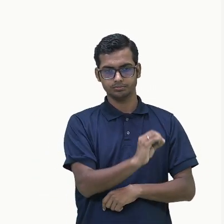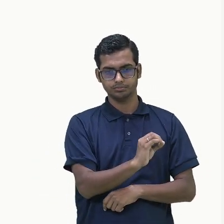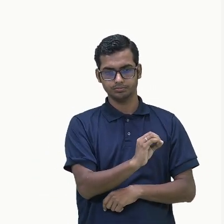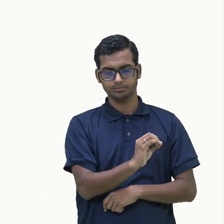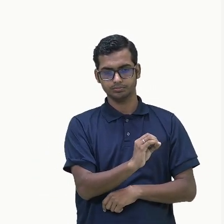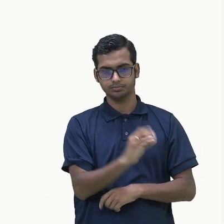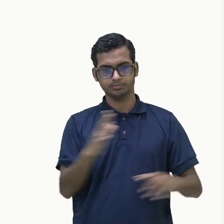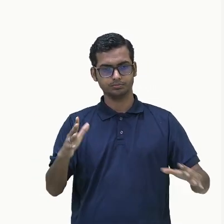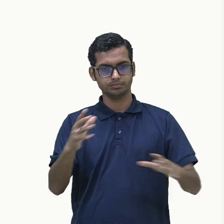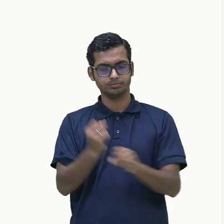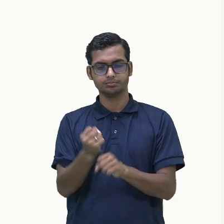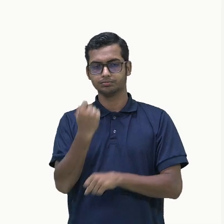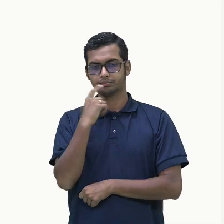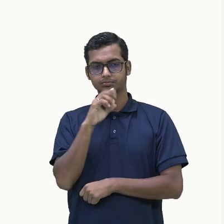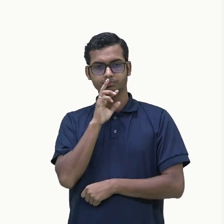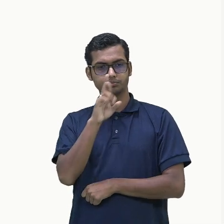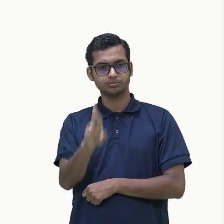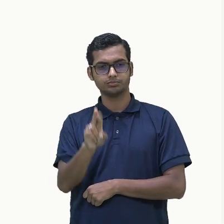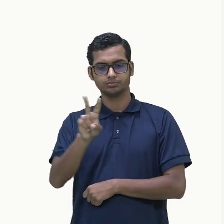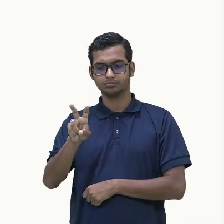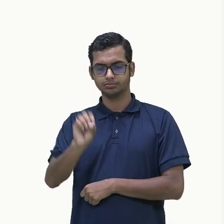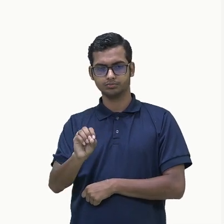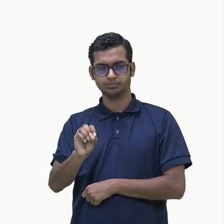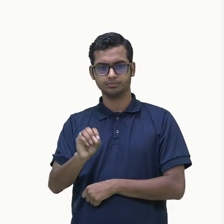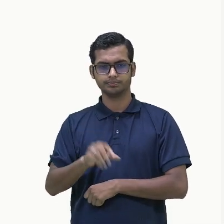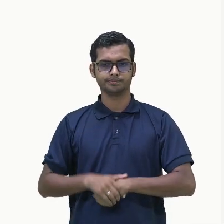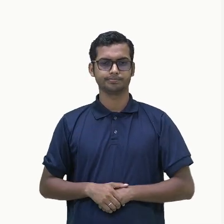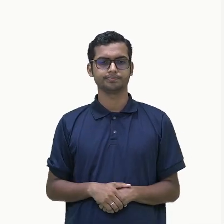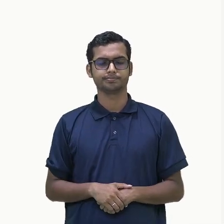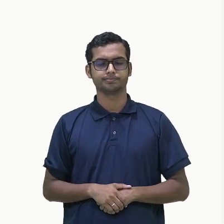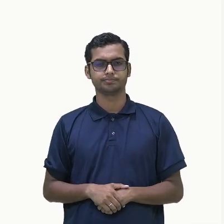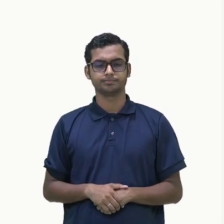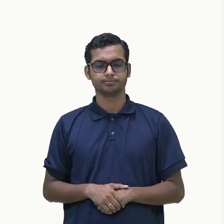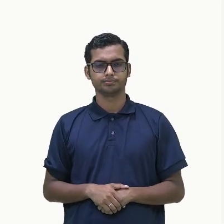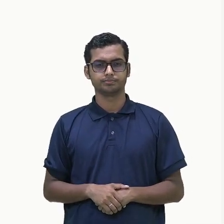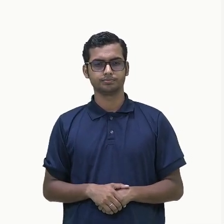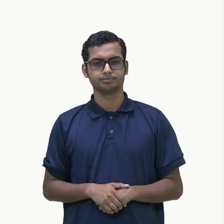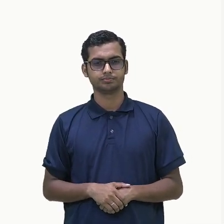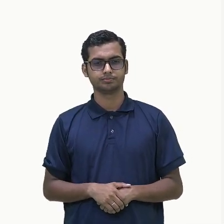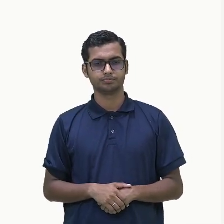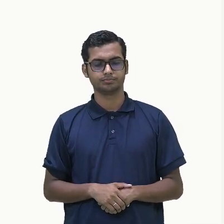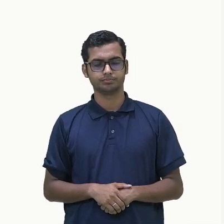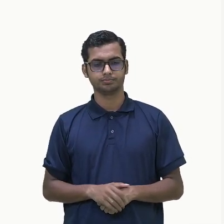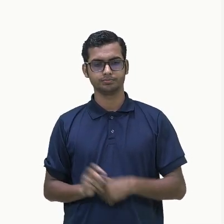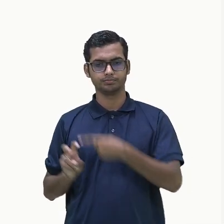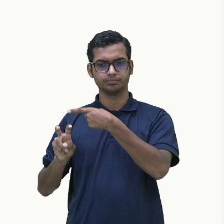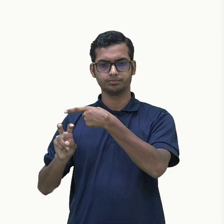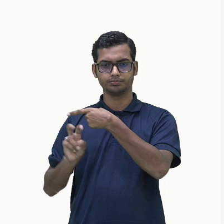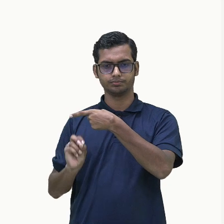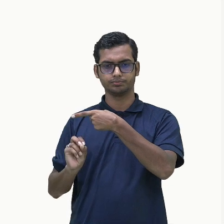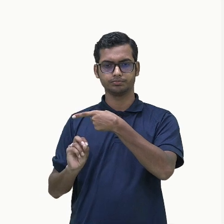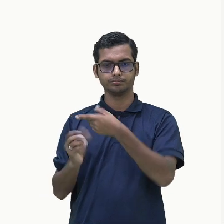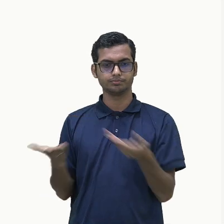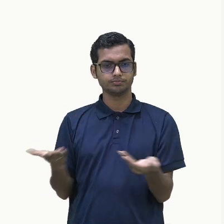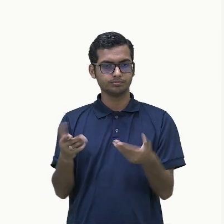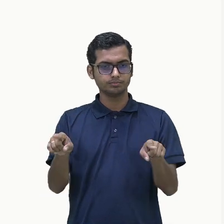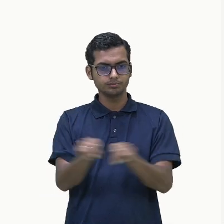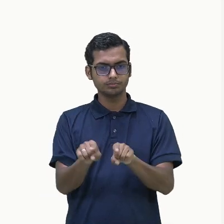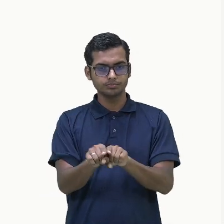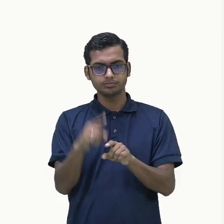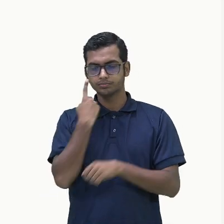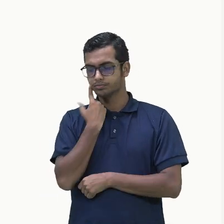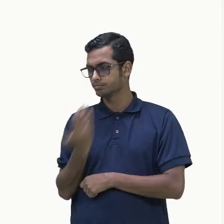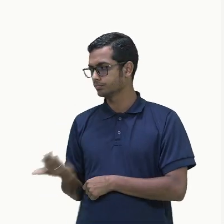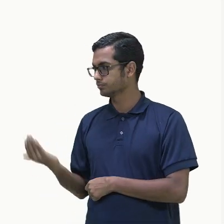60. Ou 50 aí, professor? 50. Depois eu vou multiplicar fazendo um x, ó. 2